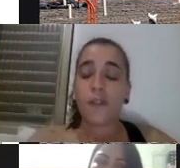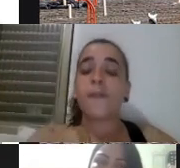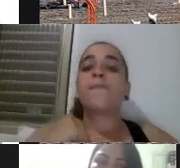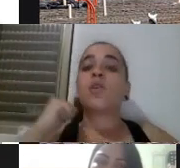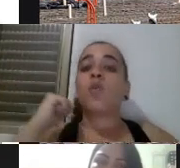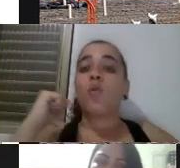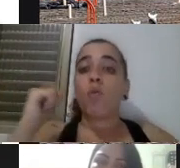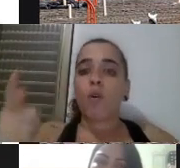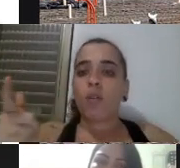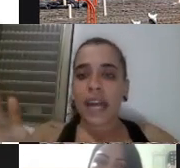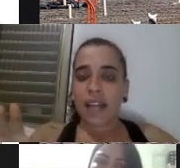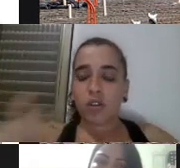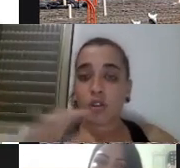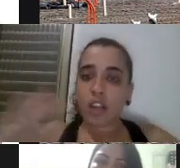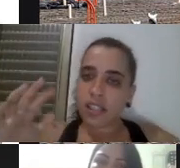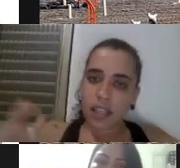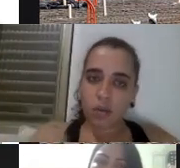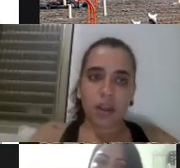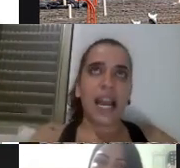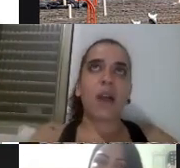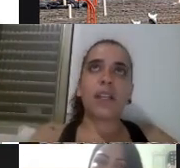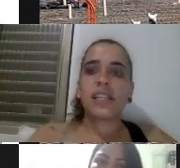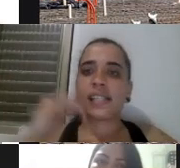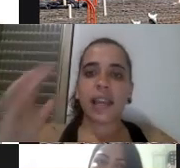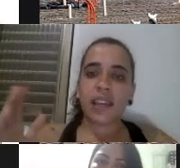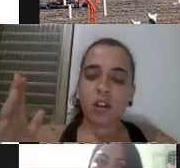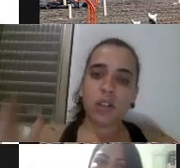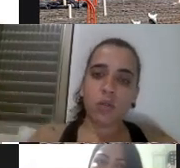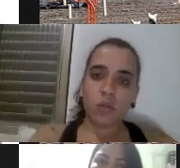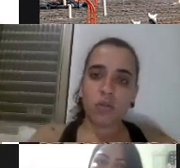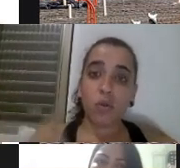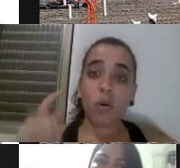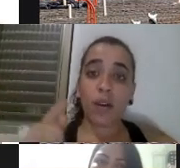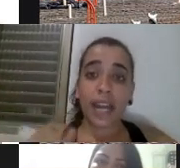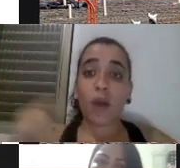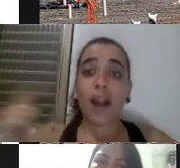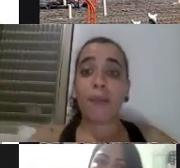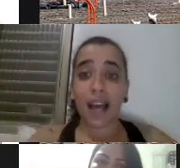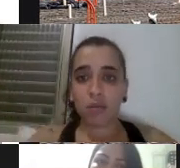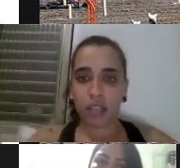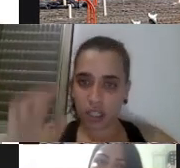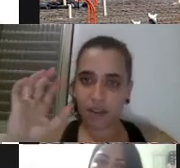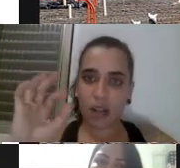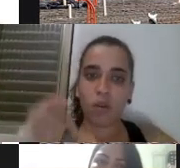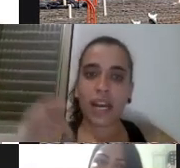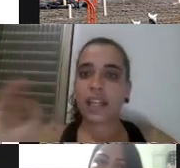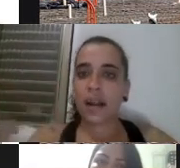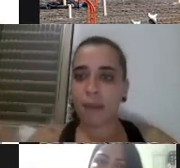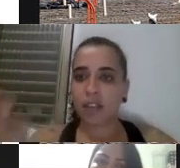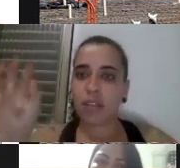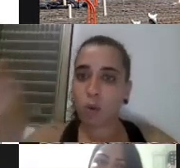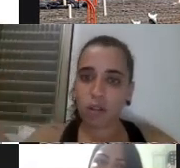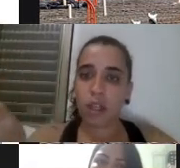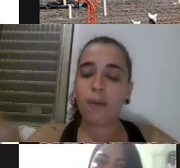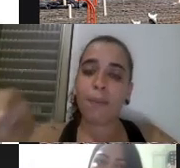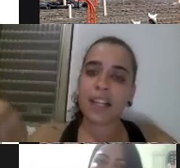quilonewtons. O concreto sozinho, ele aguenta 100 quilonewtons. O concreto armado, que a gente fala concreto